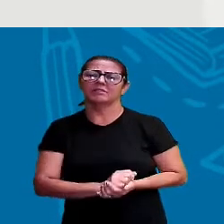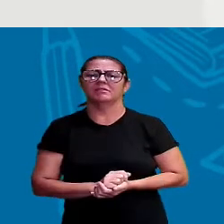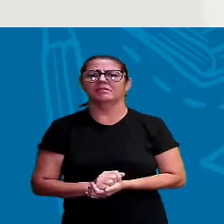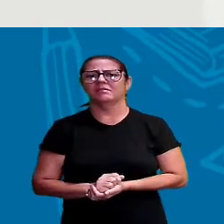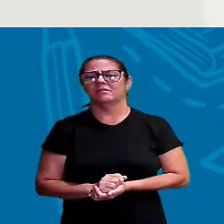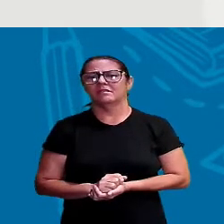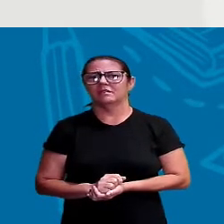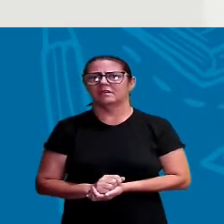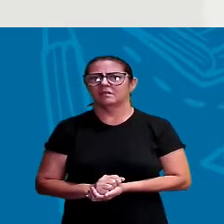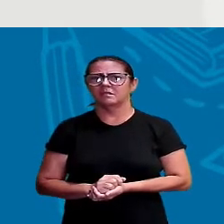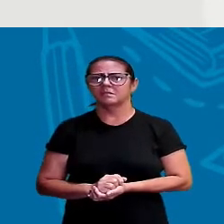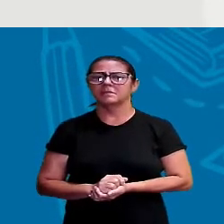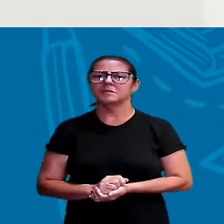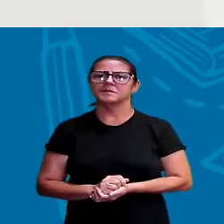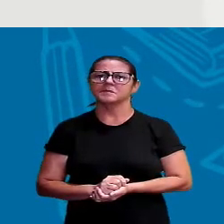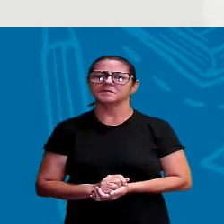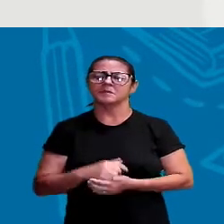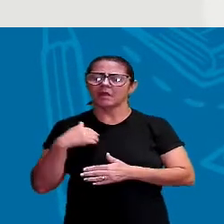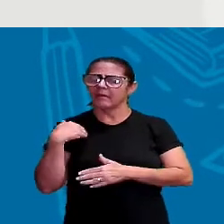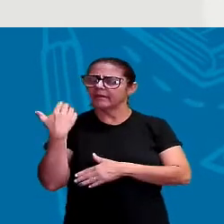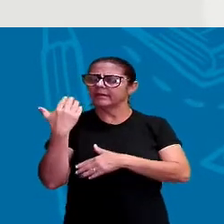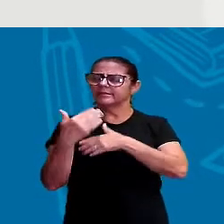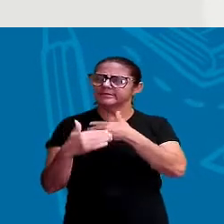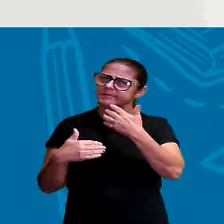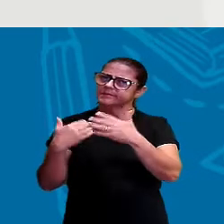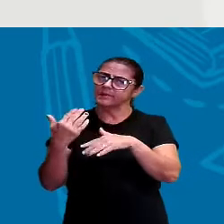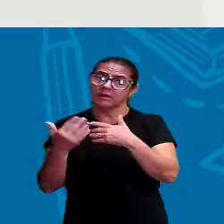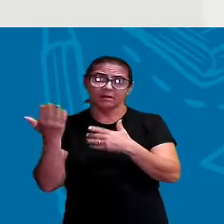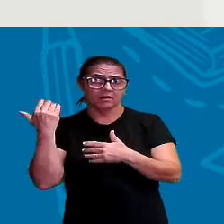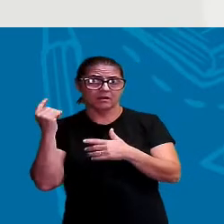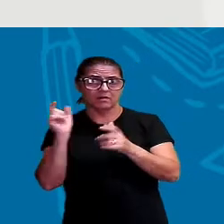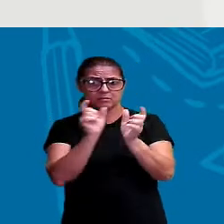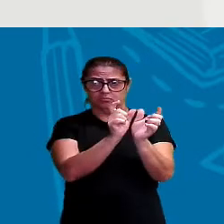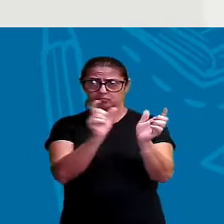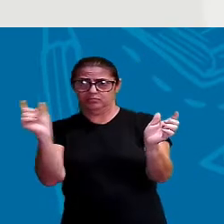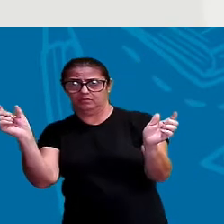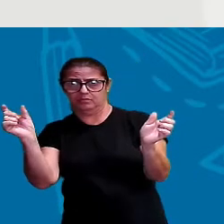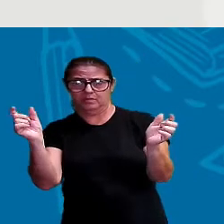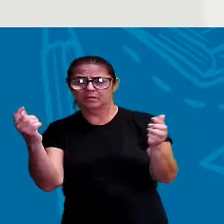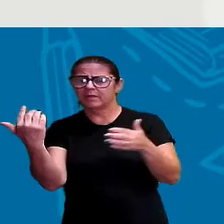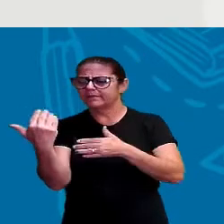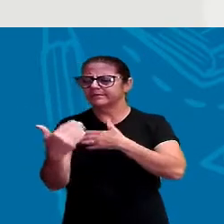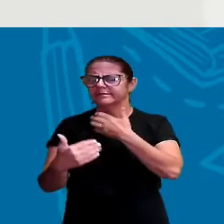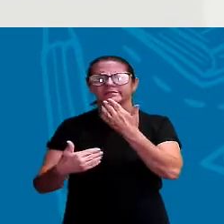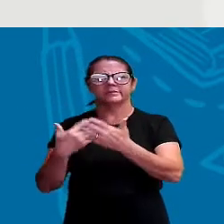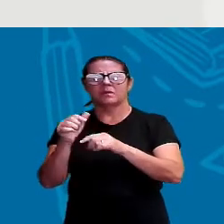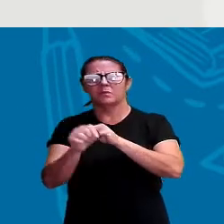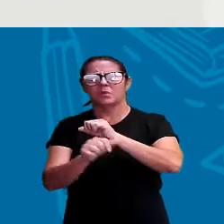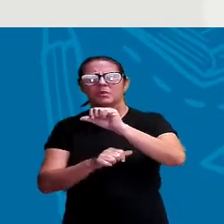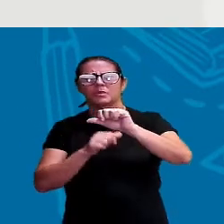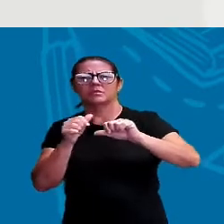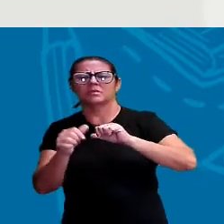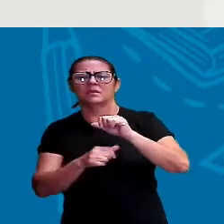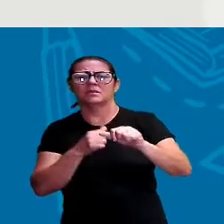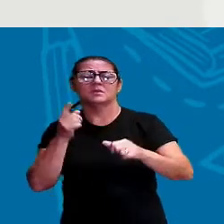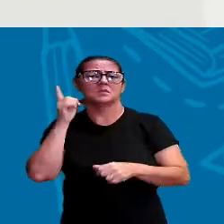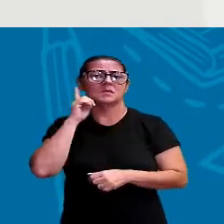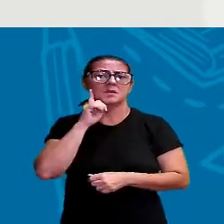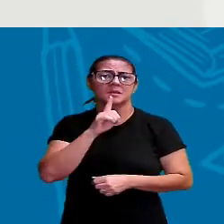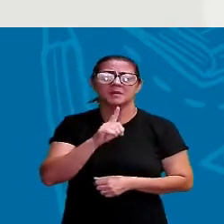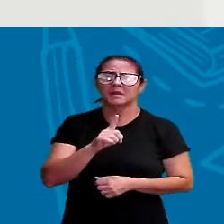desalinhadas, não deixa de ser. A evolução é assim que funciona, né? E o mercado americano é tão